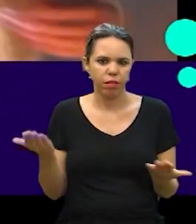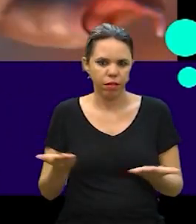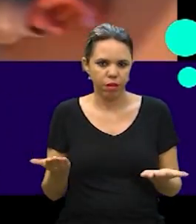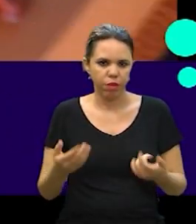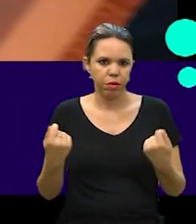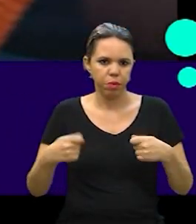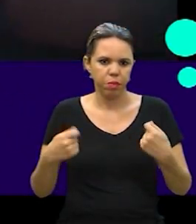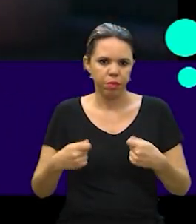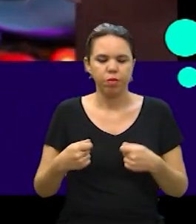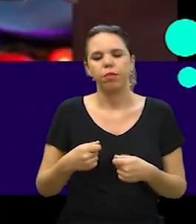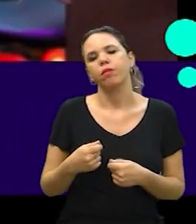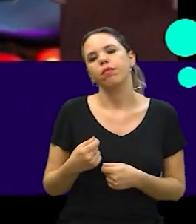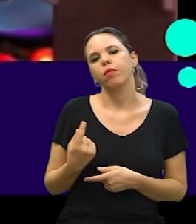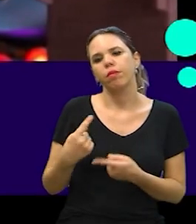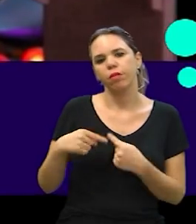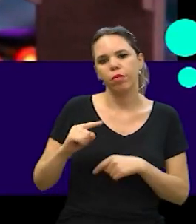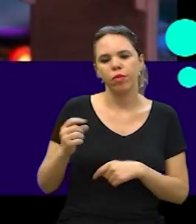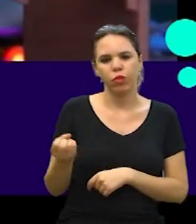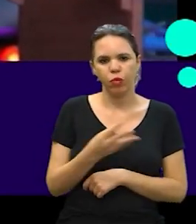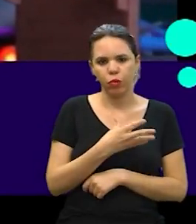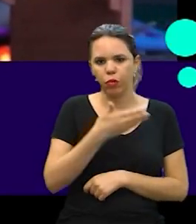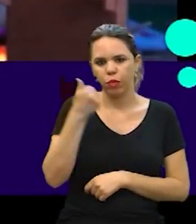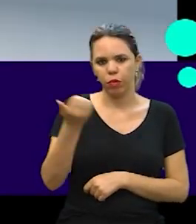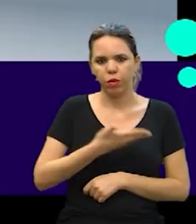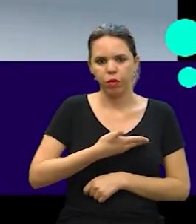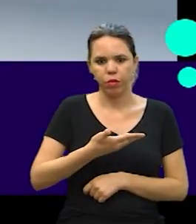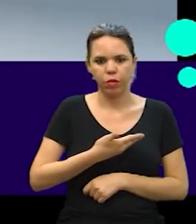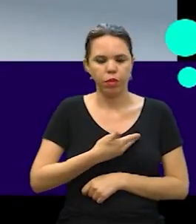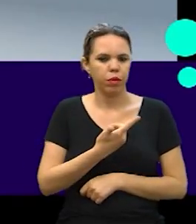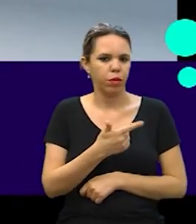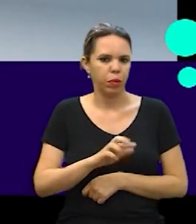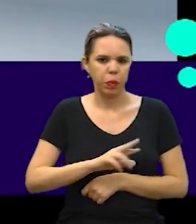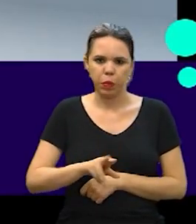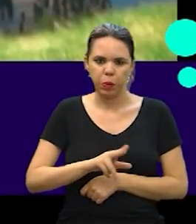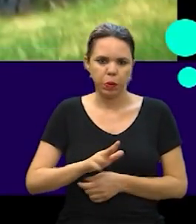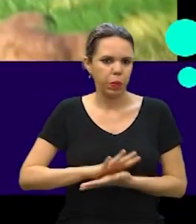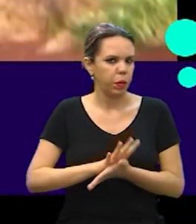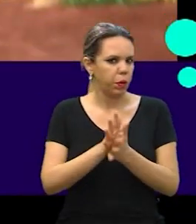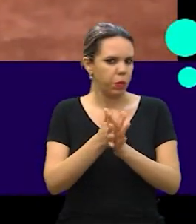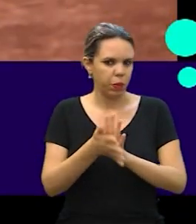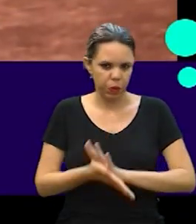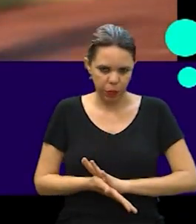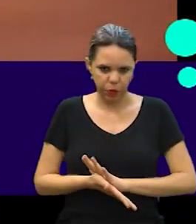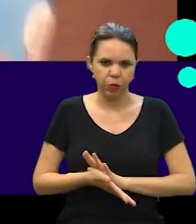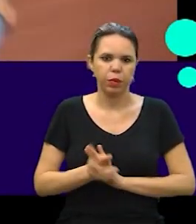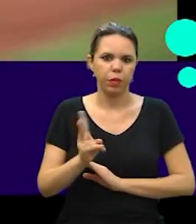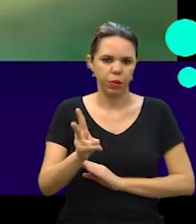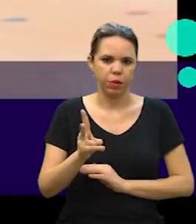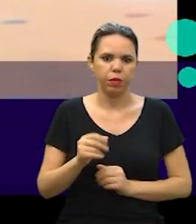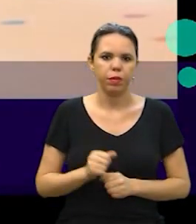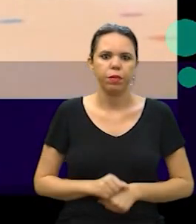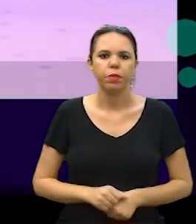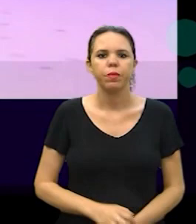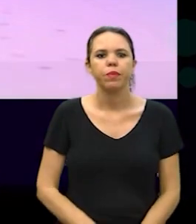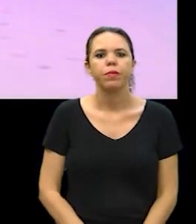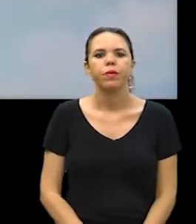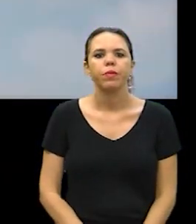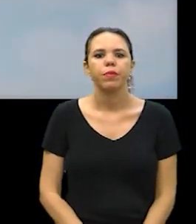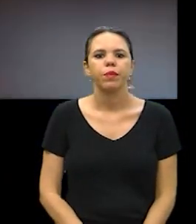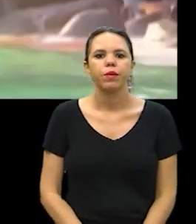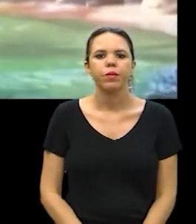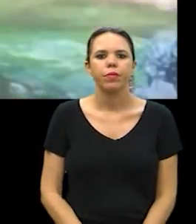defeito. Agora ele precisa se virar para que seu novo melhor amigo não seja destruído e esteja sempre on.